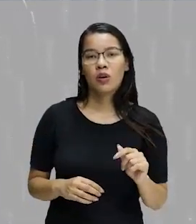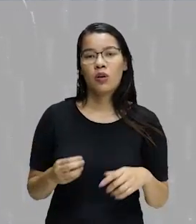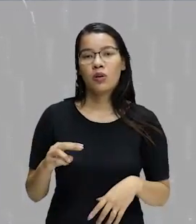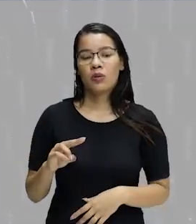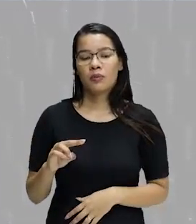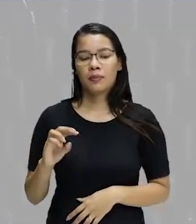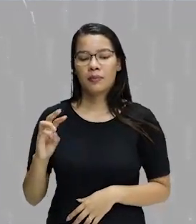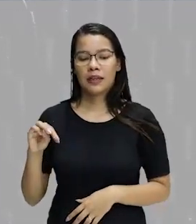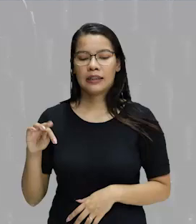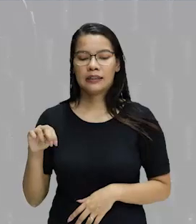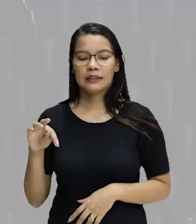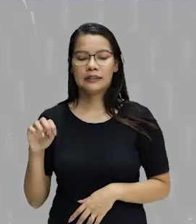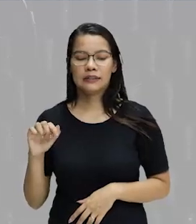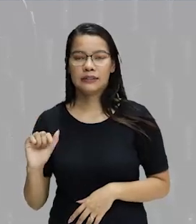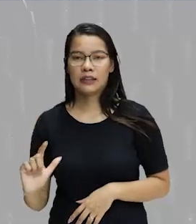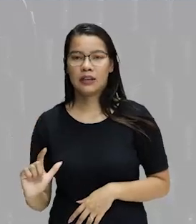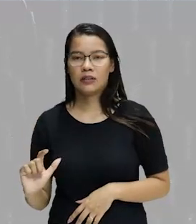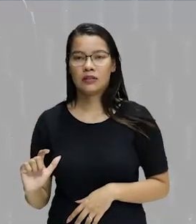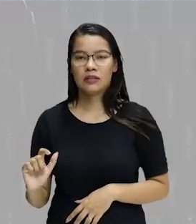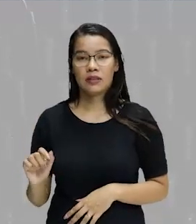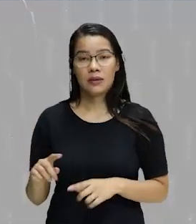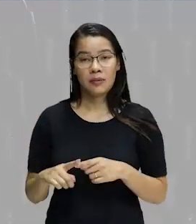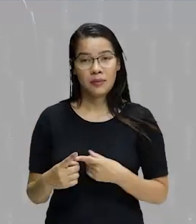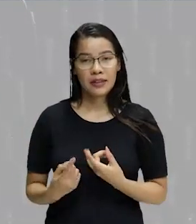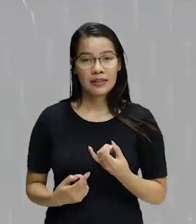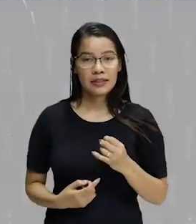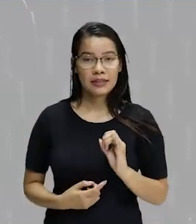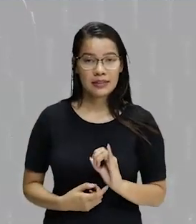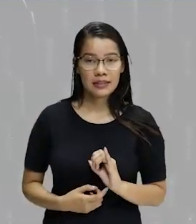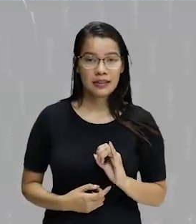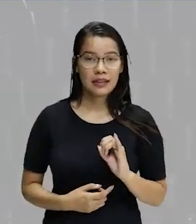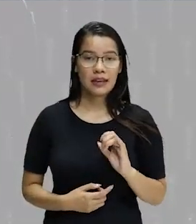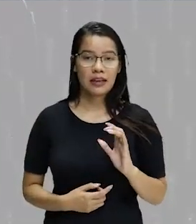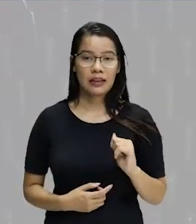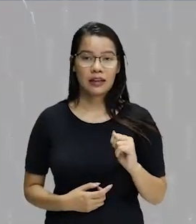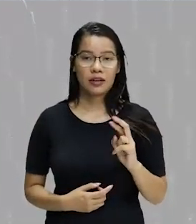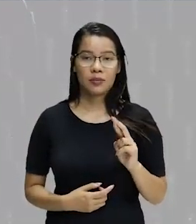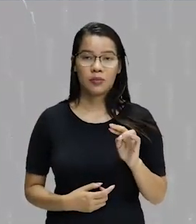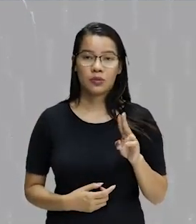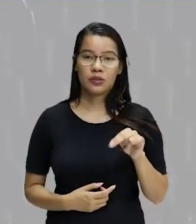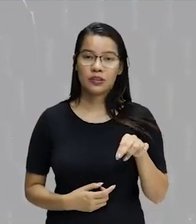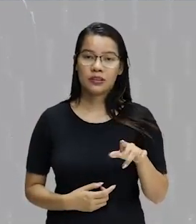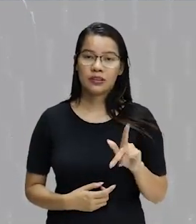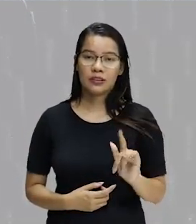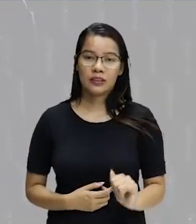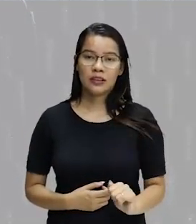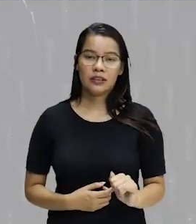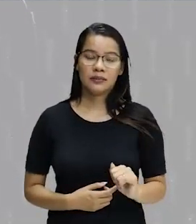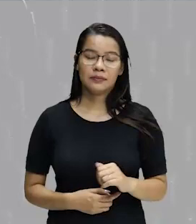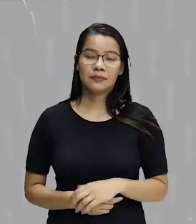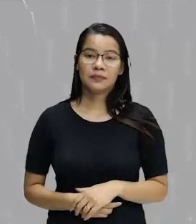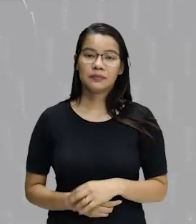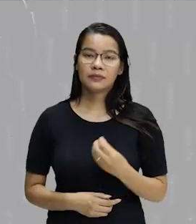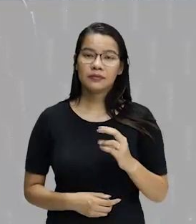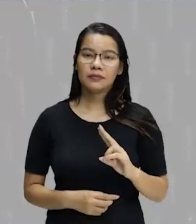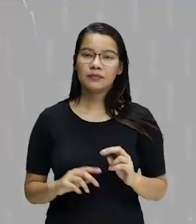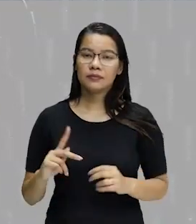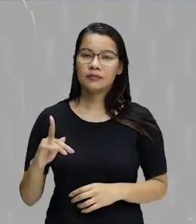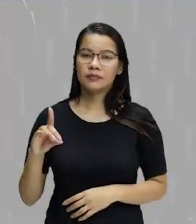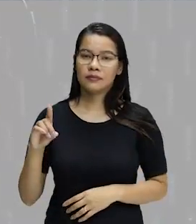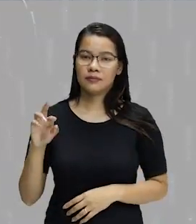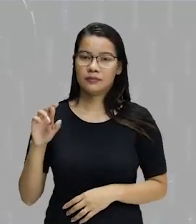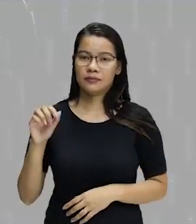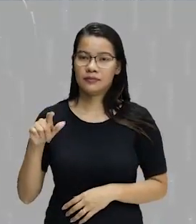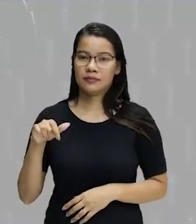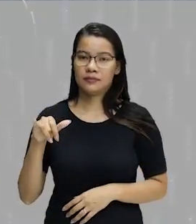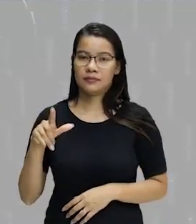metanal, aldeído. Agora, se essa carbonila, se essa hidroxila